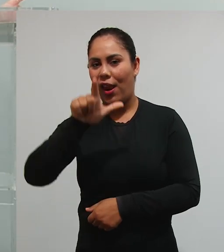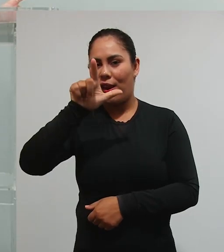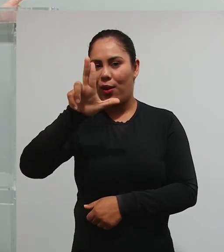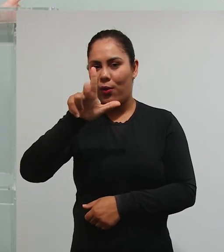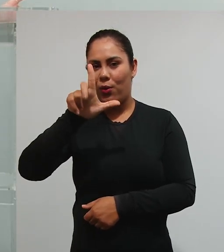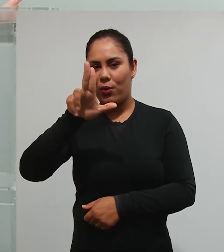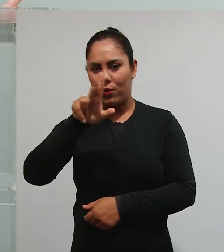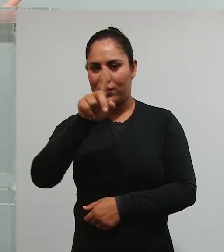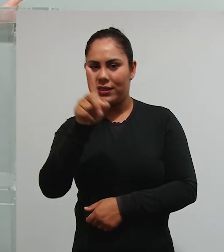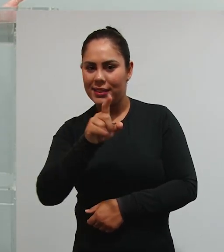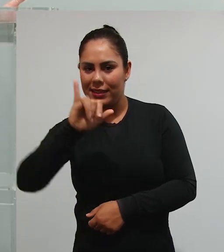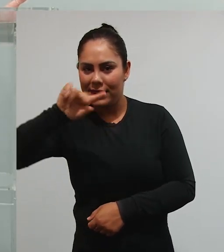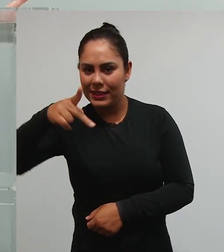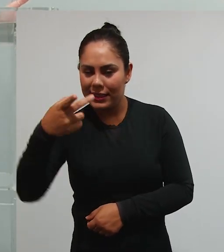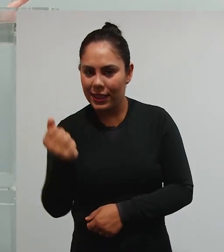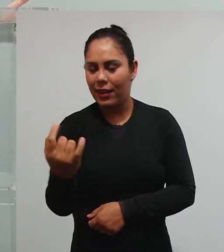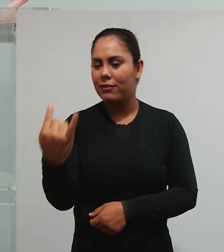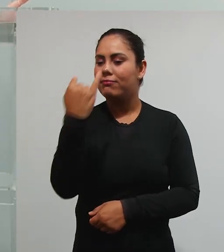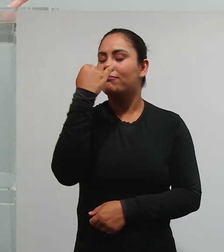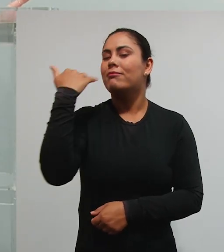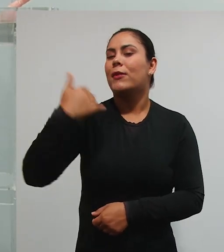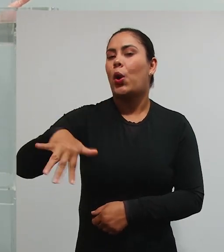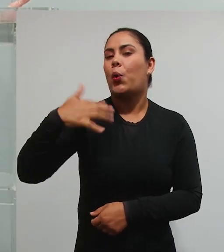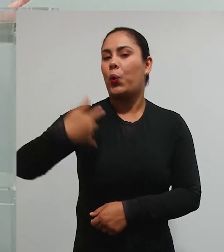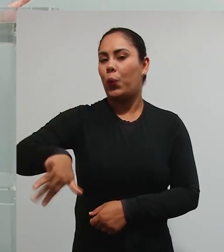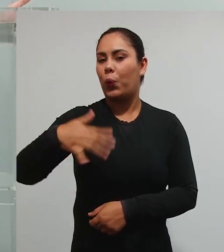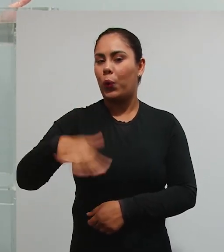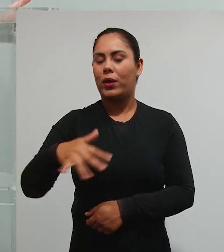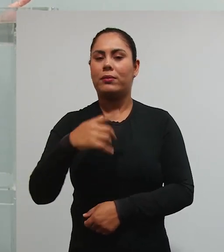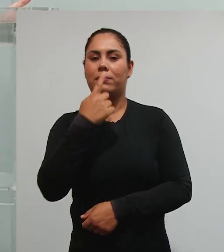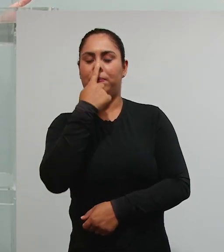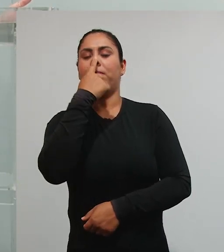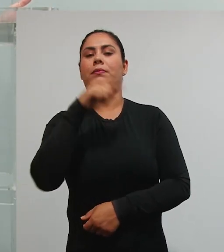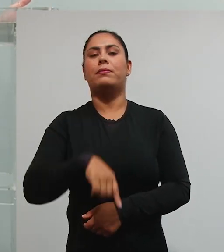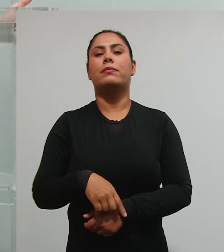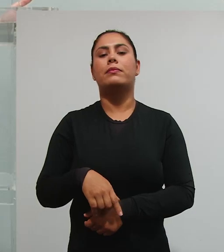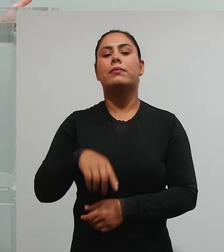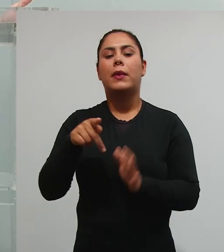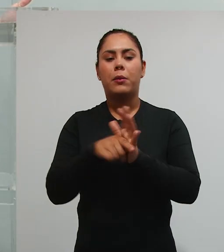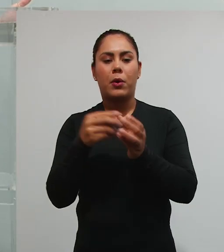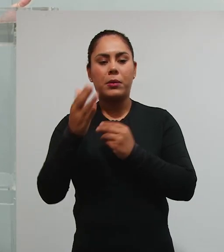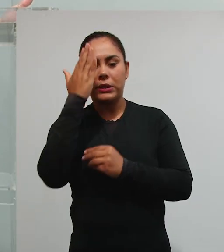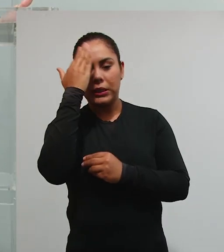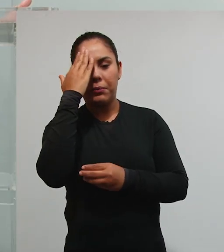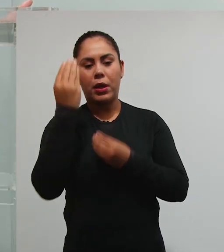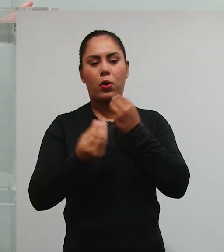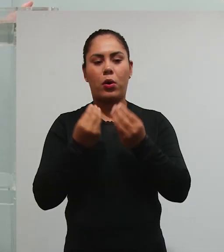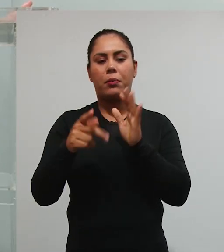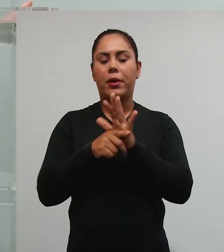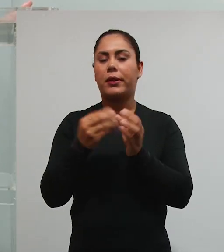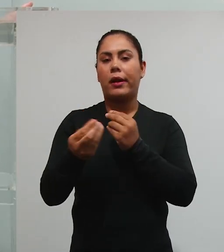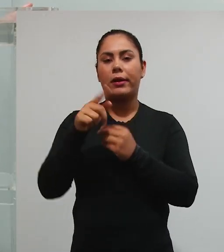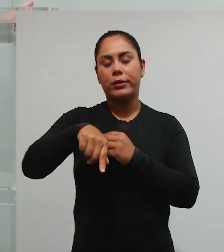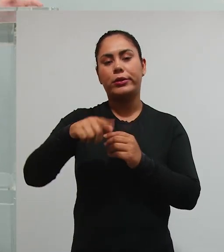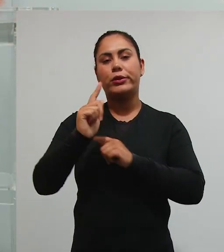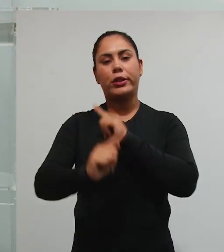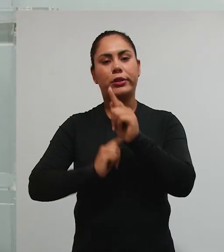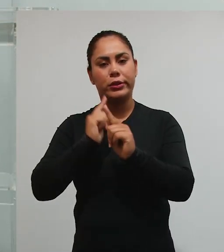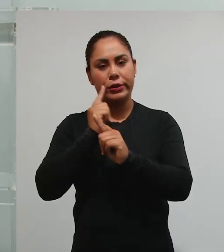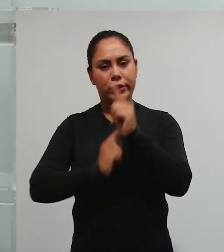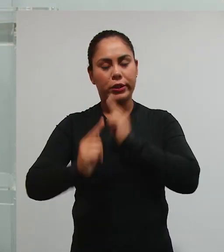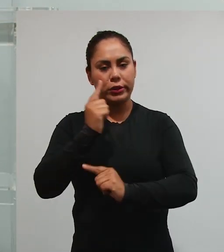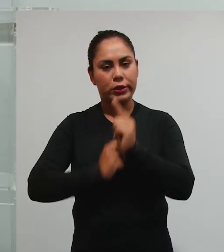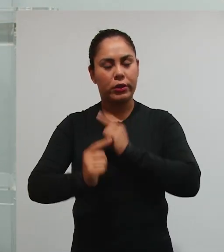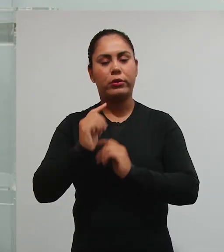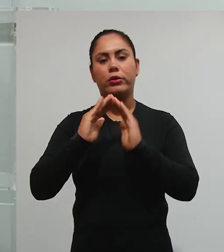É claro, né? Porque ela é nossa fonte inspiradora nessa jornada. Heloísa Luque com o livro Dimensões da Gestão Escolar, nos